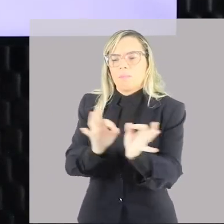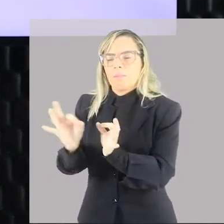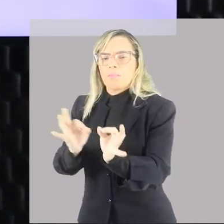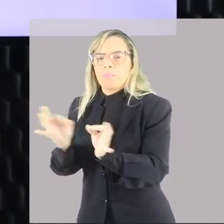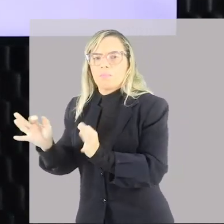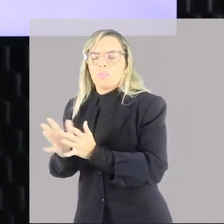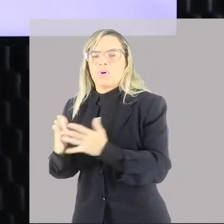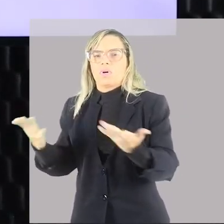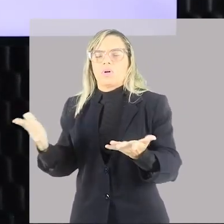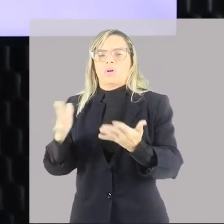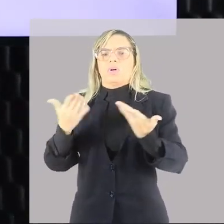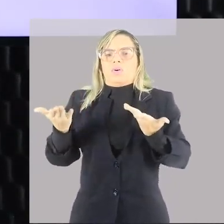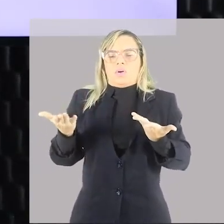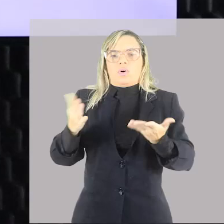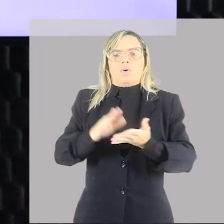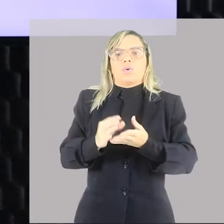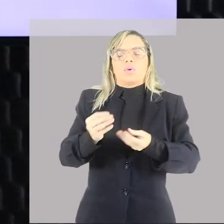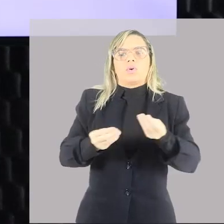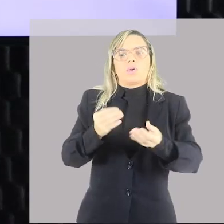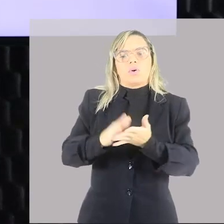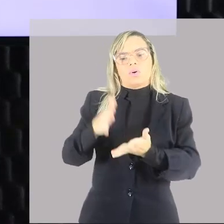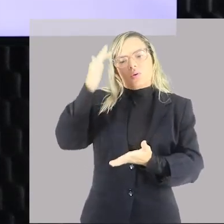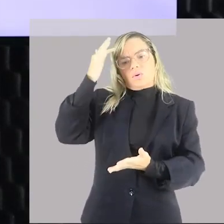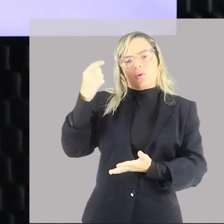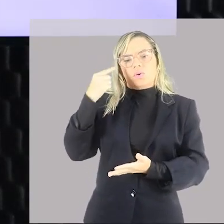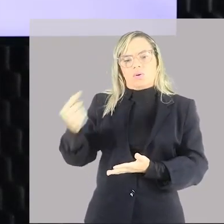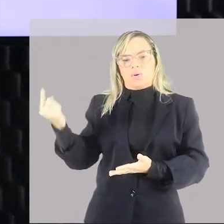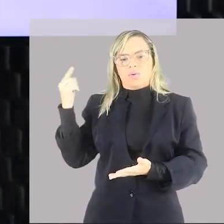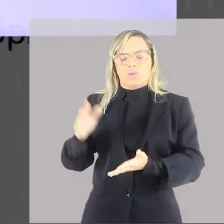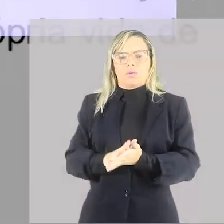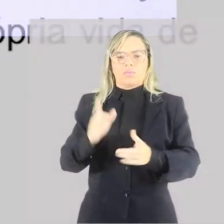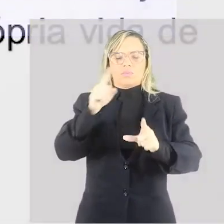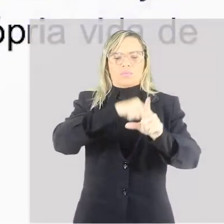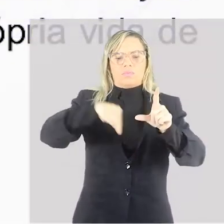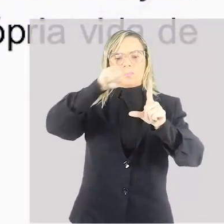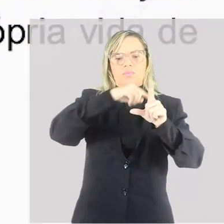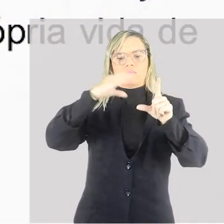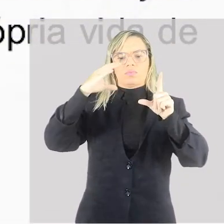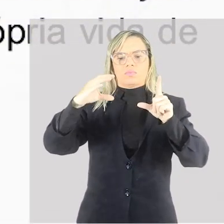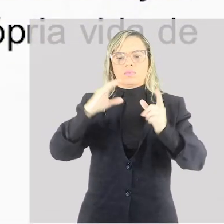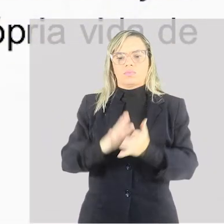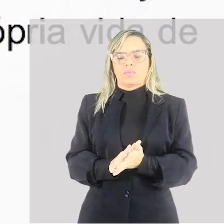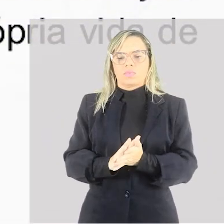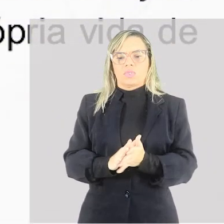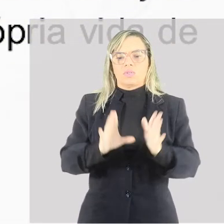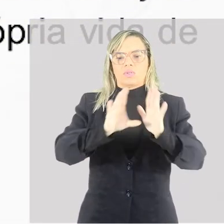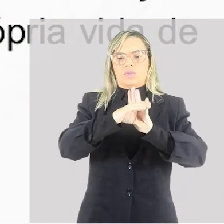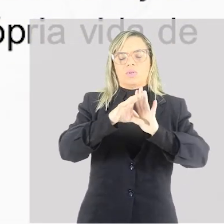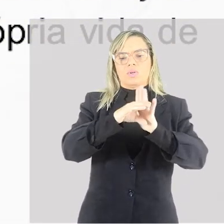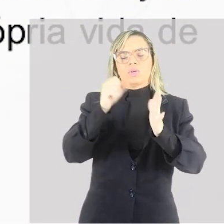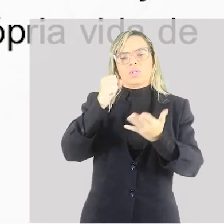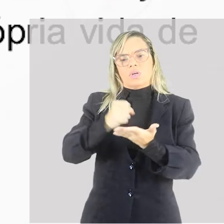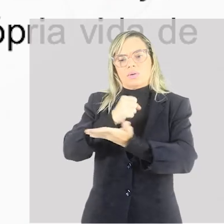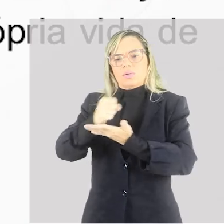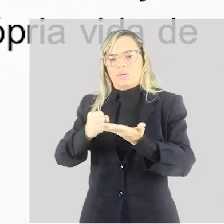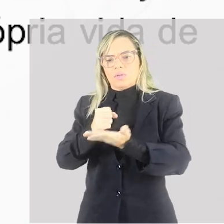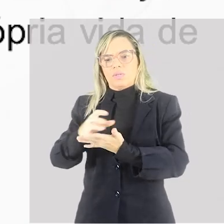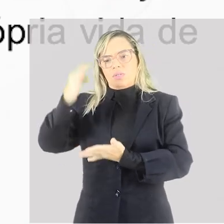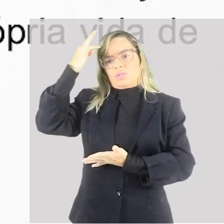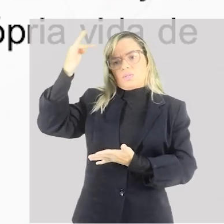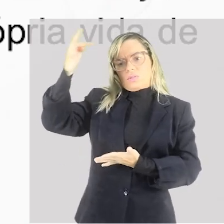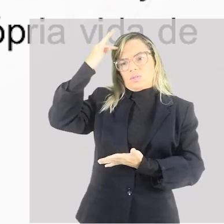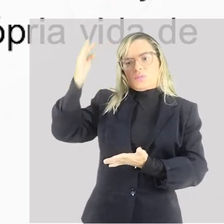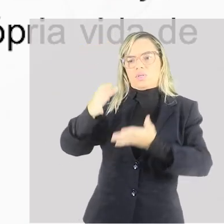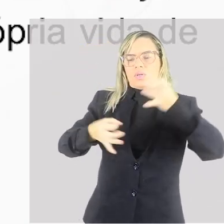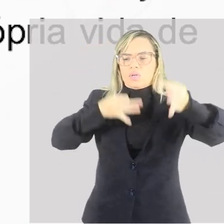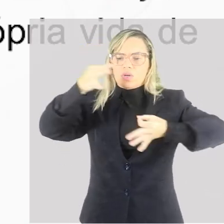forma, complicados a alicerçar isto da filosofia. Letra C é a fundamentação teórica e crítica dos conhecimentos e